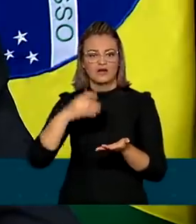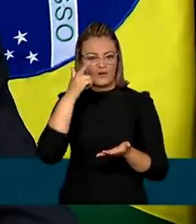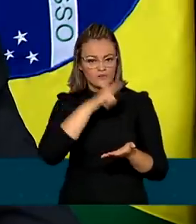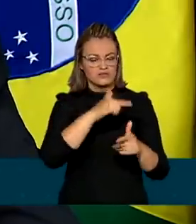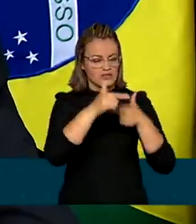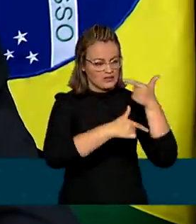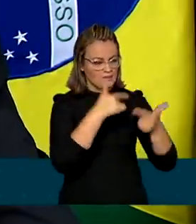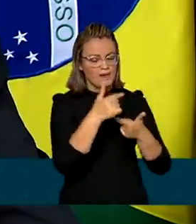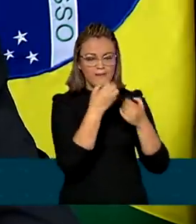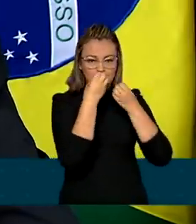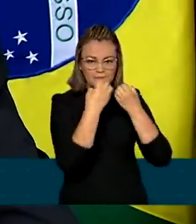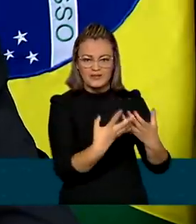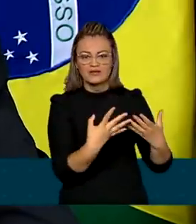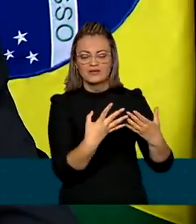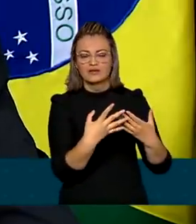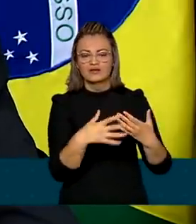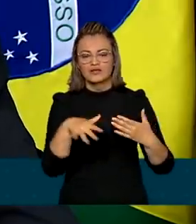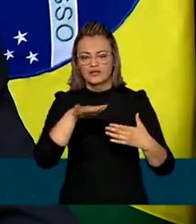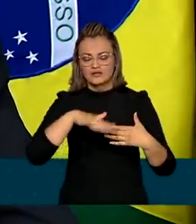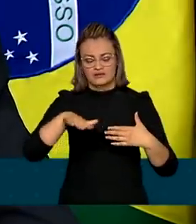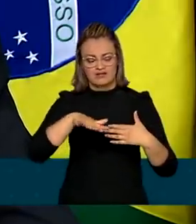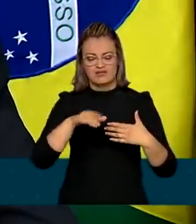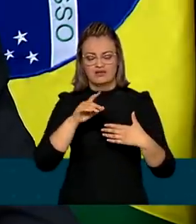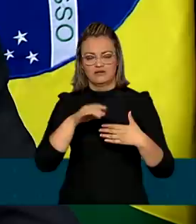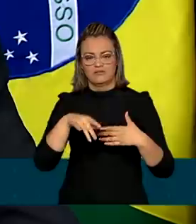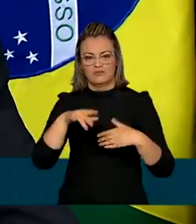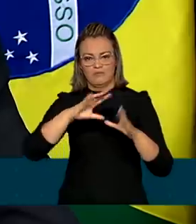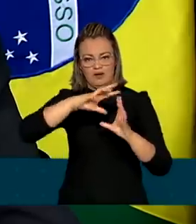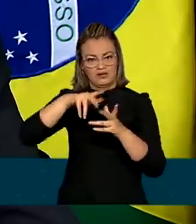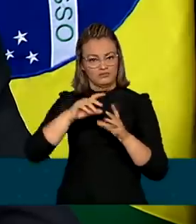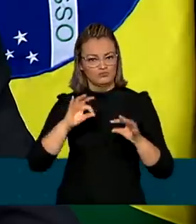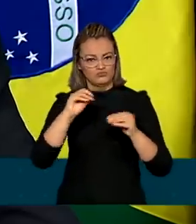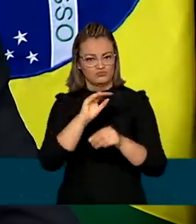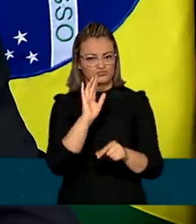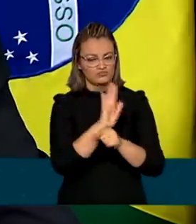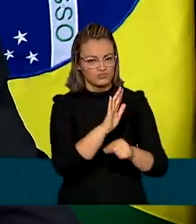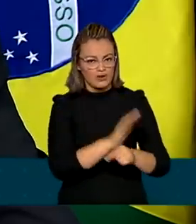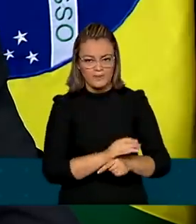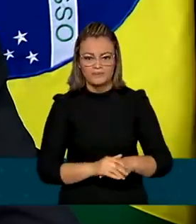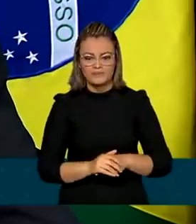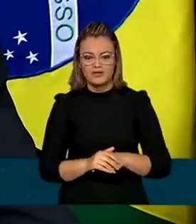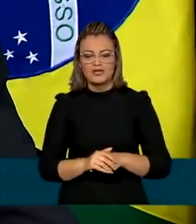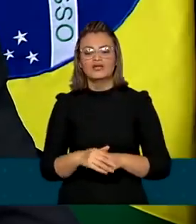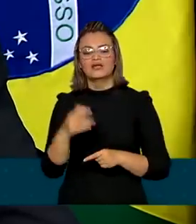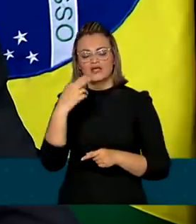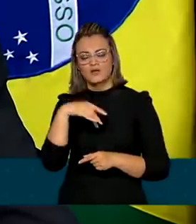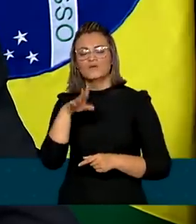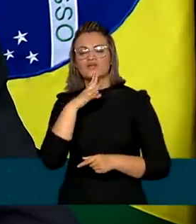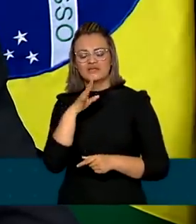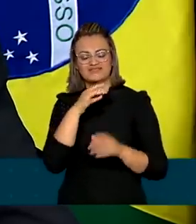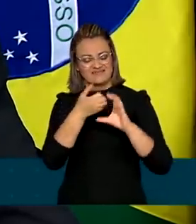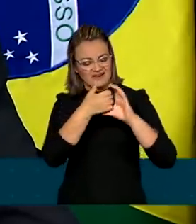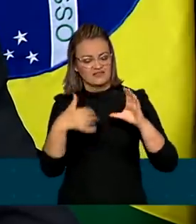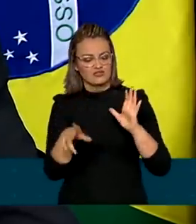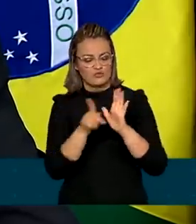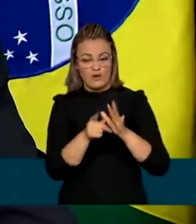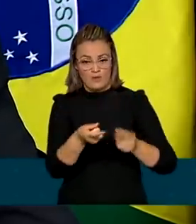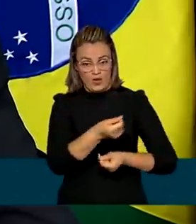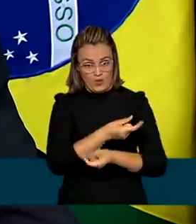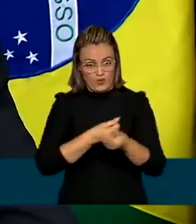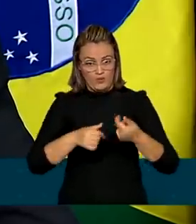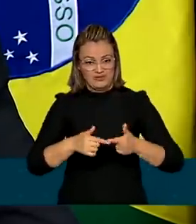ambientais prestados por nossos biomas ao planeta como forma de reconhecer o caráter econômico